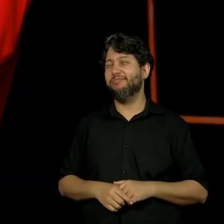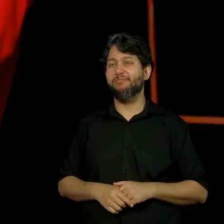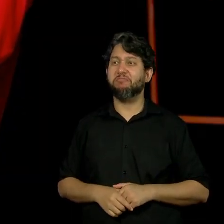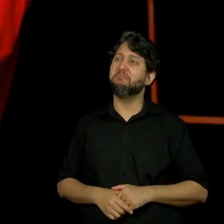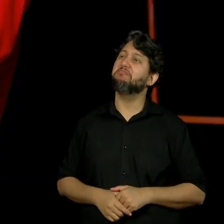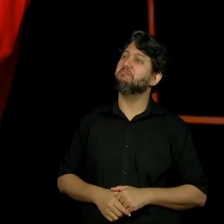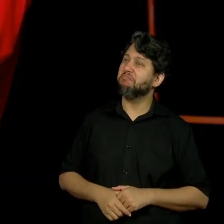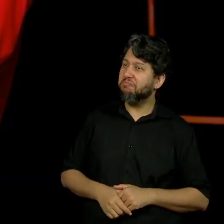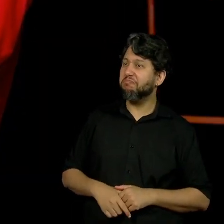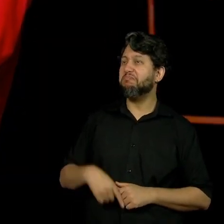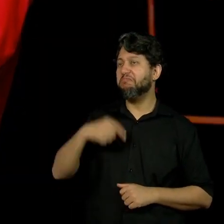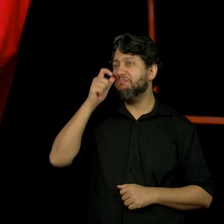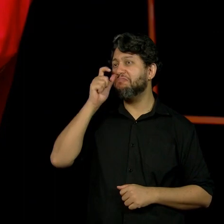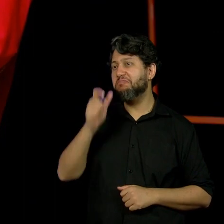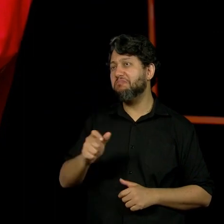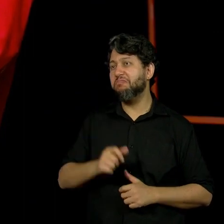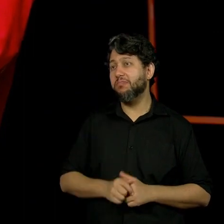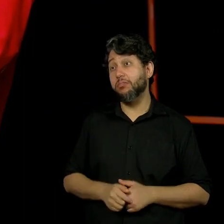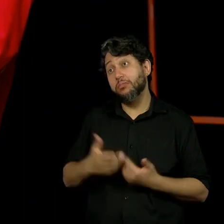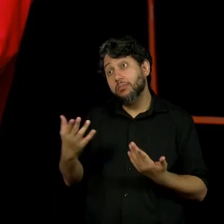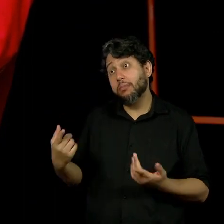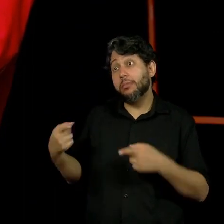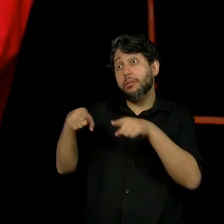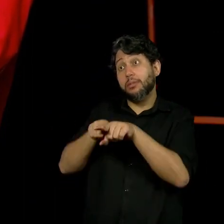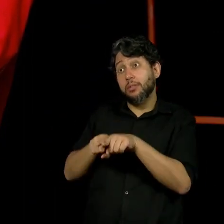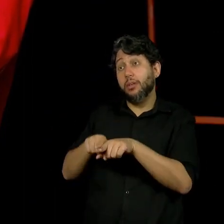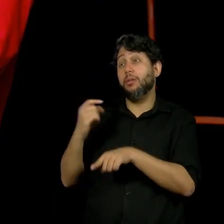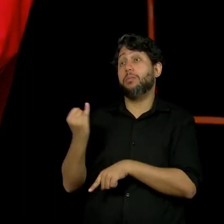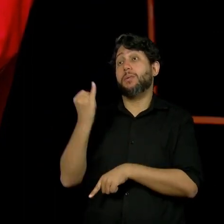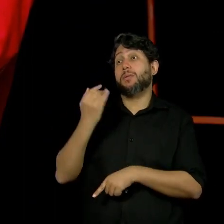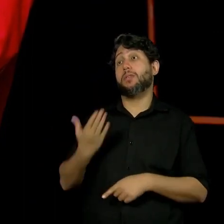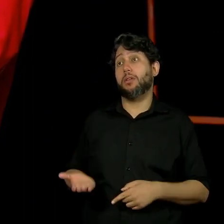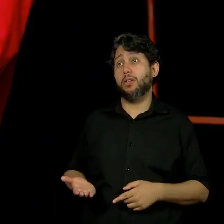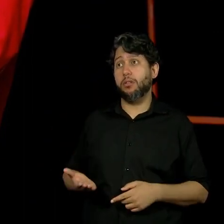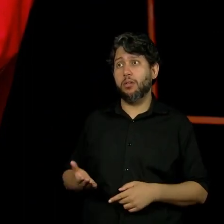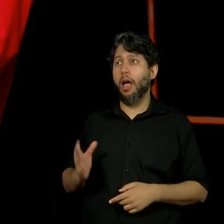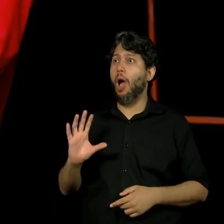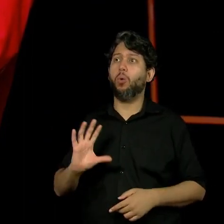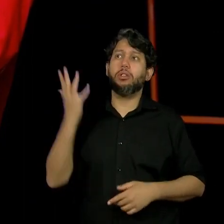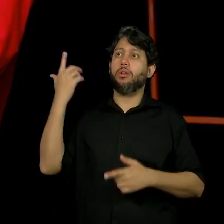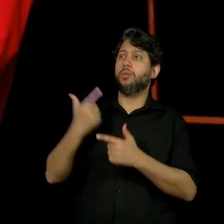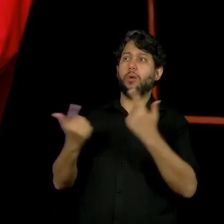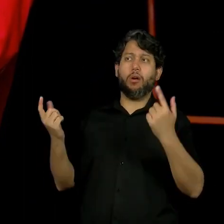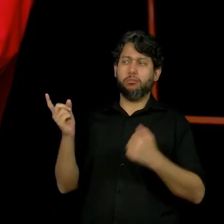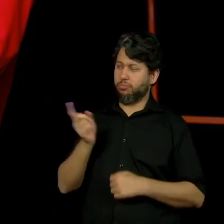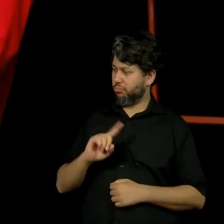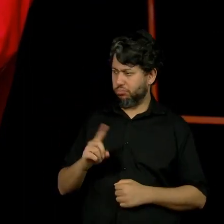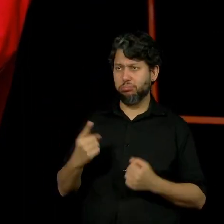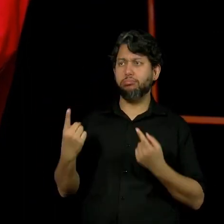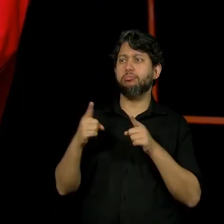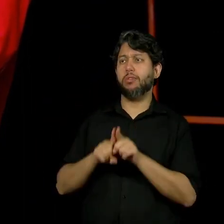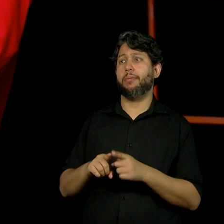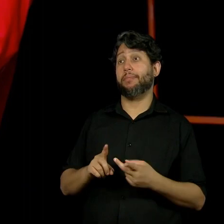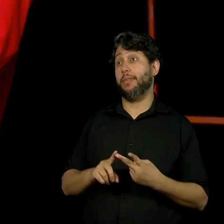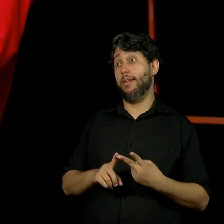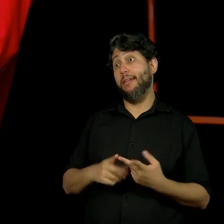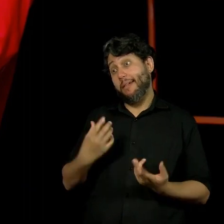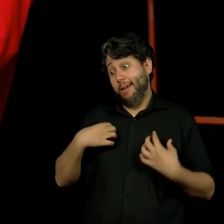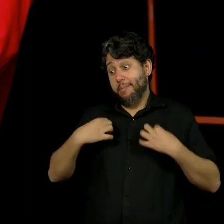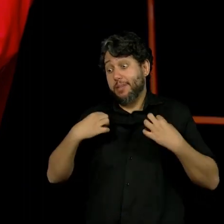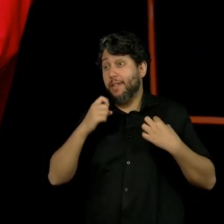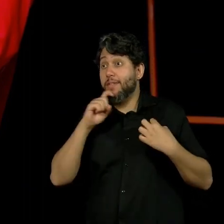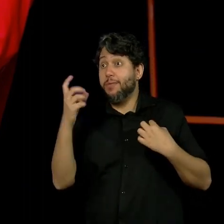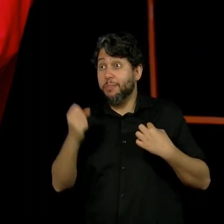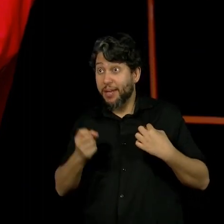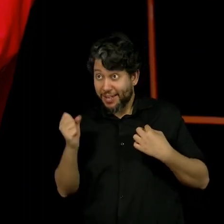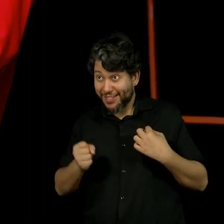É interessante, né? São parcerias importantes que não foram nada por acaso também. A parceria com a Camisa Verde e Branco, com o